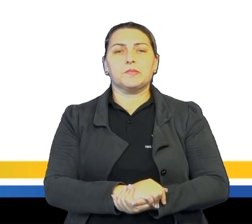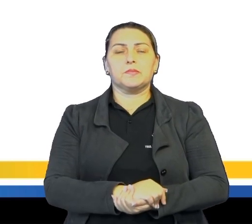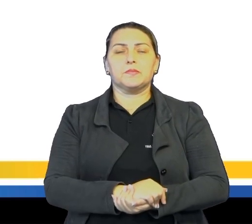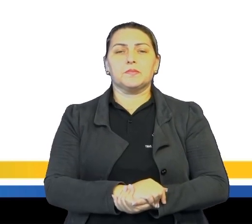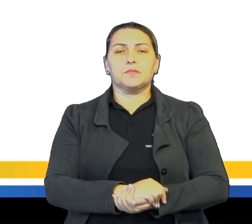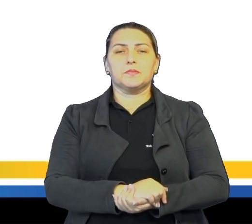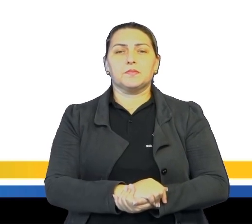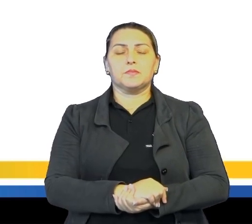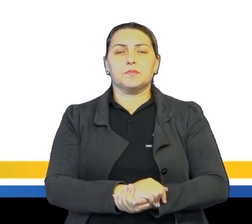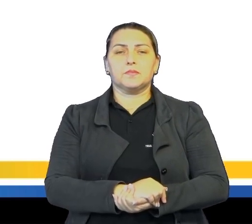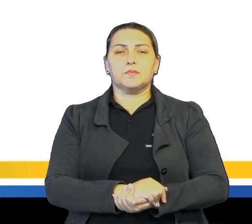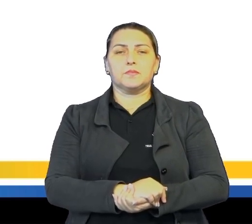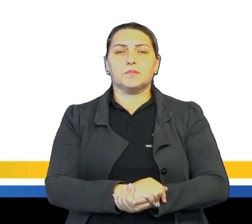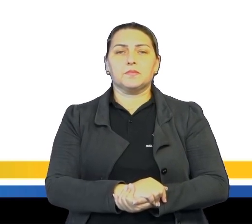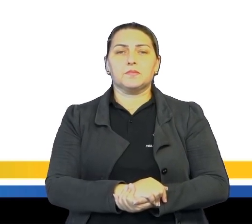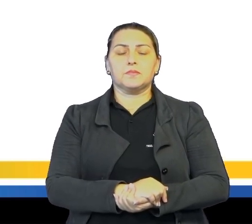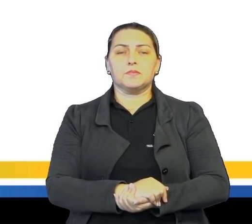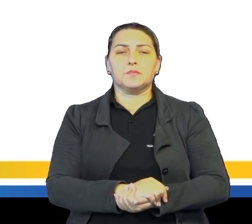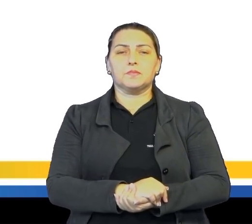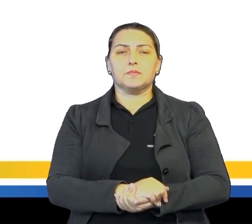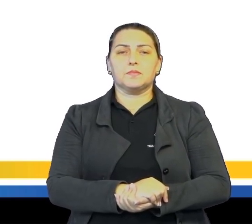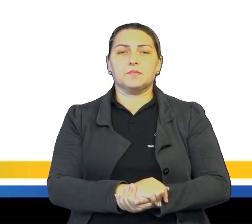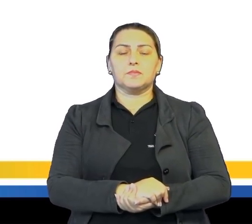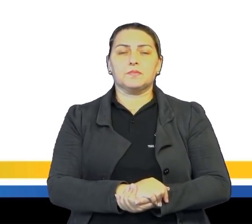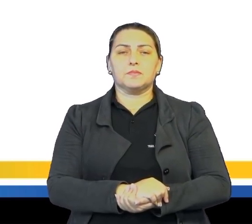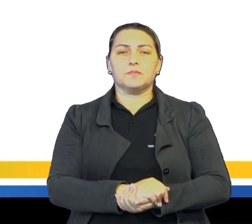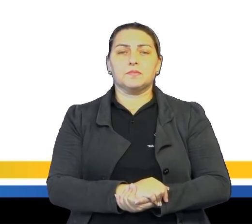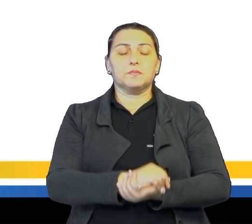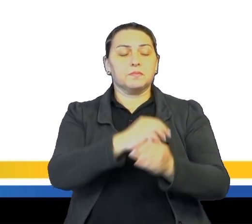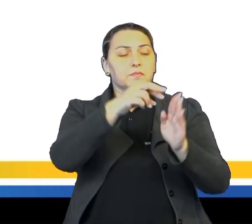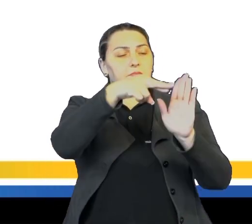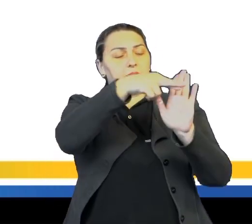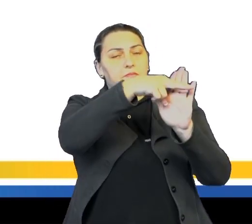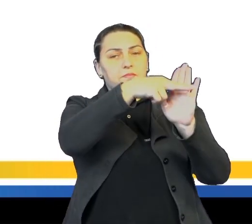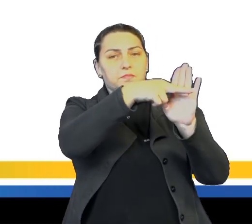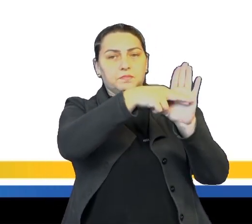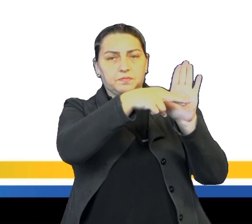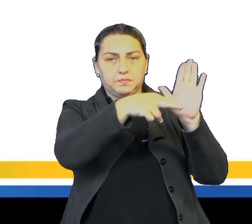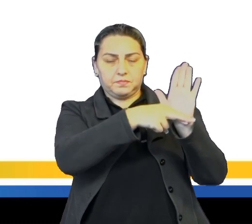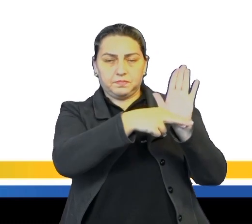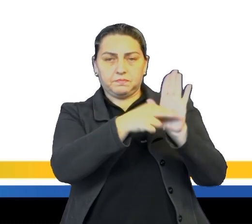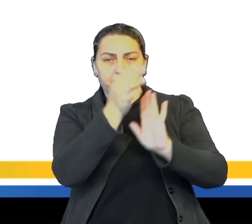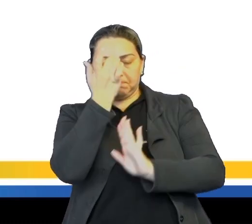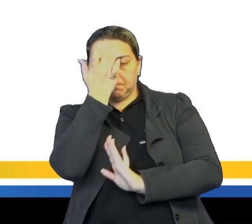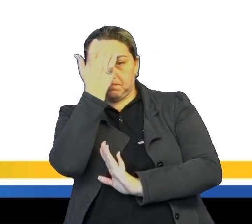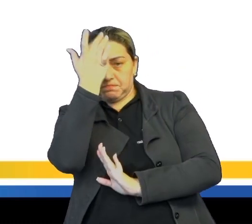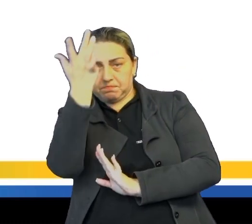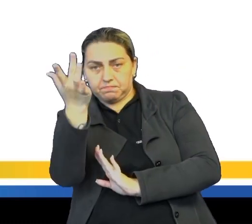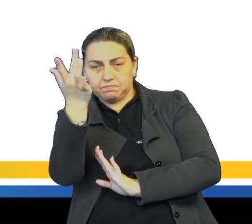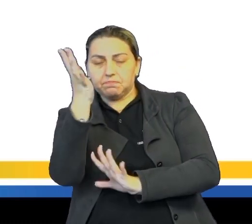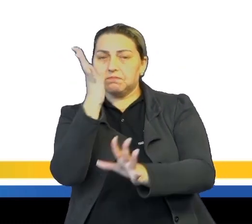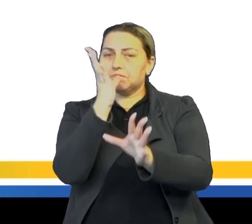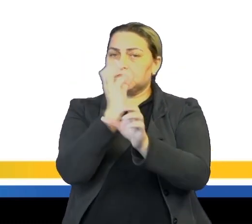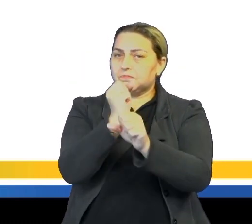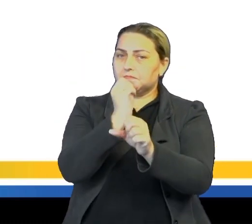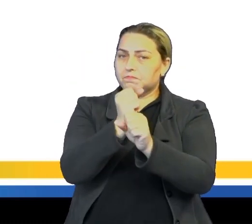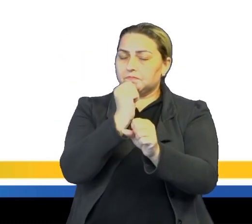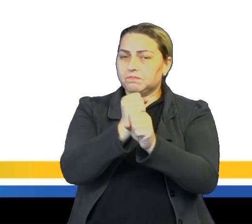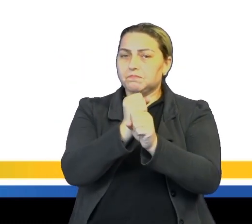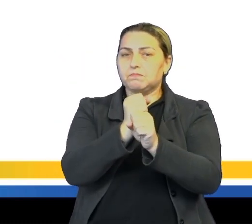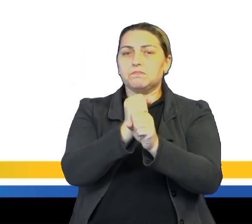as propriedades da adição são regrinhas que vão facilitar a soma